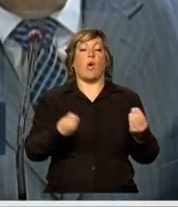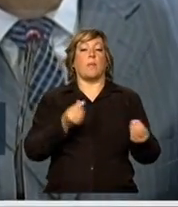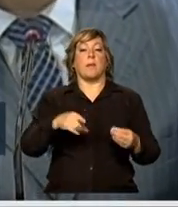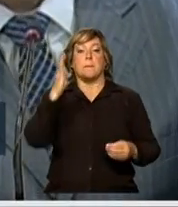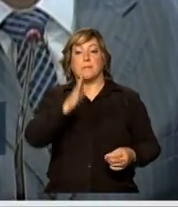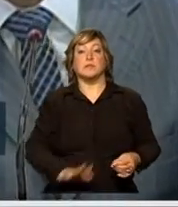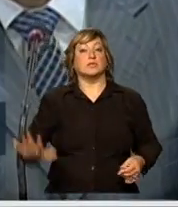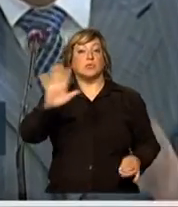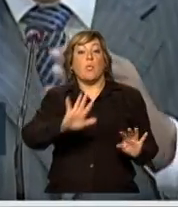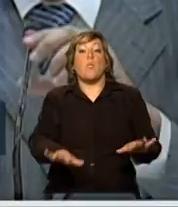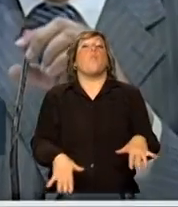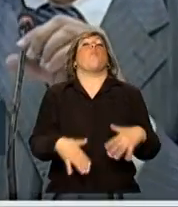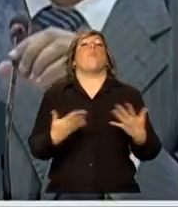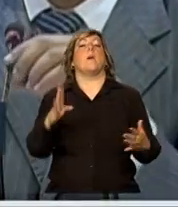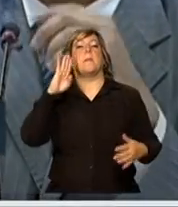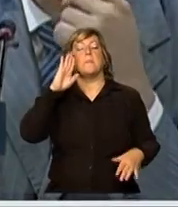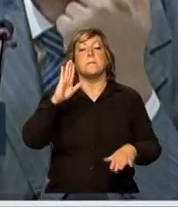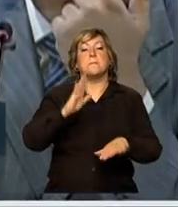gargalo?